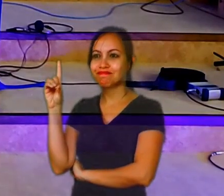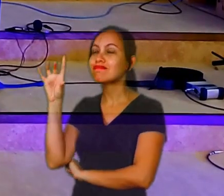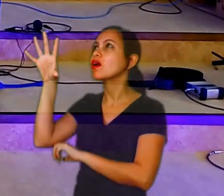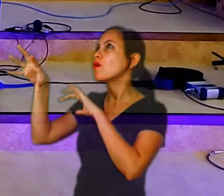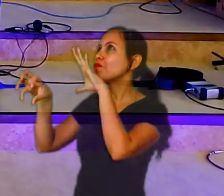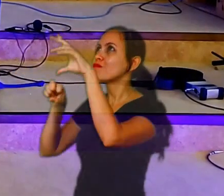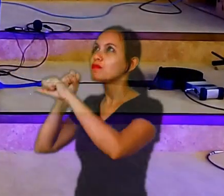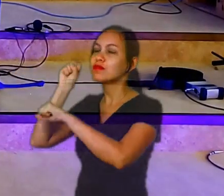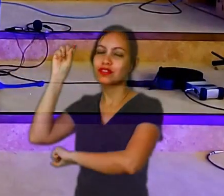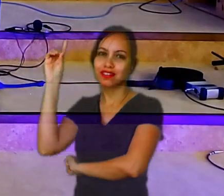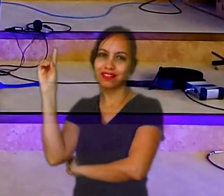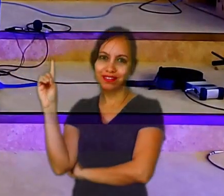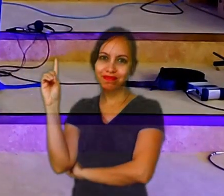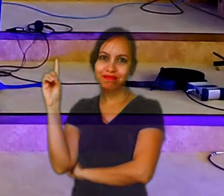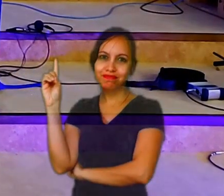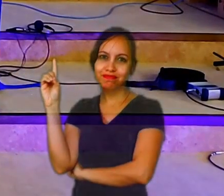buscar a Deus,